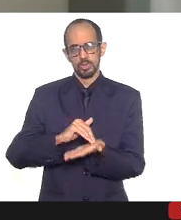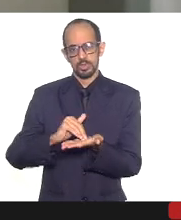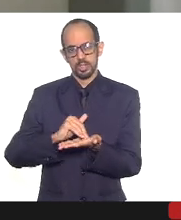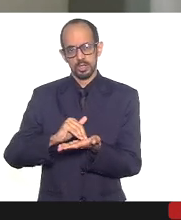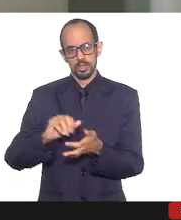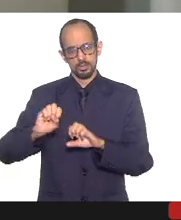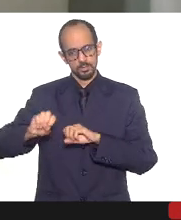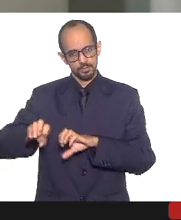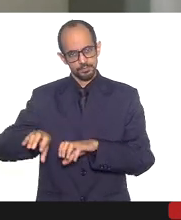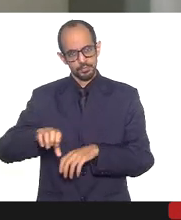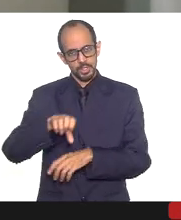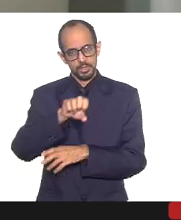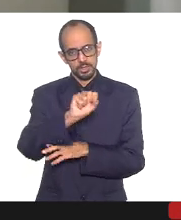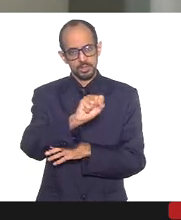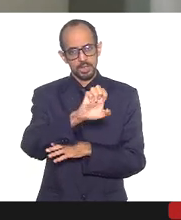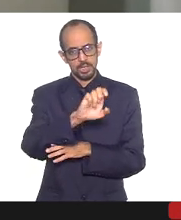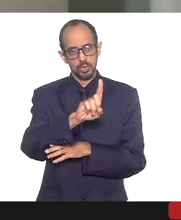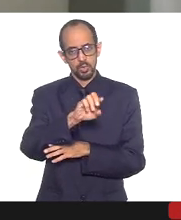pelo